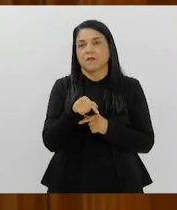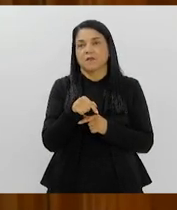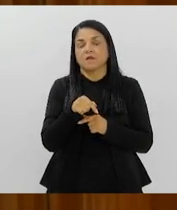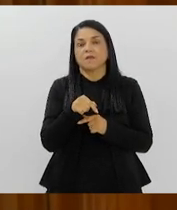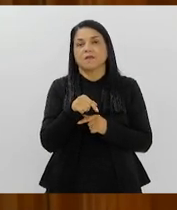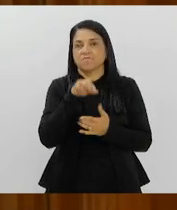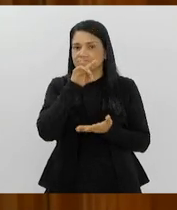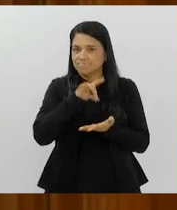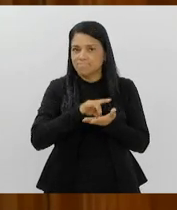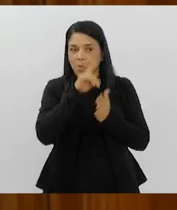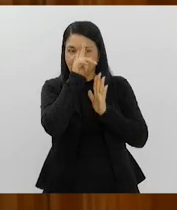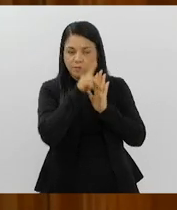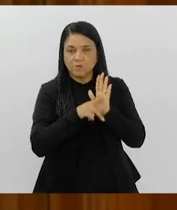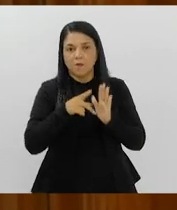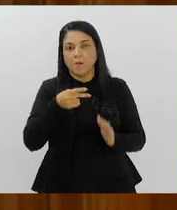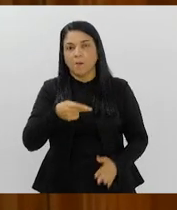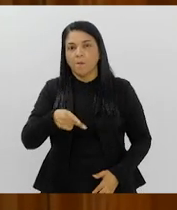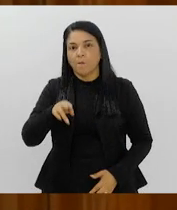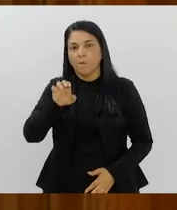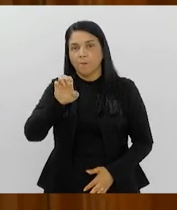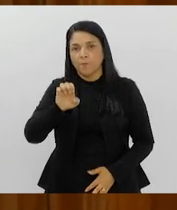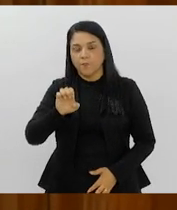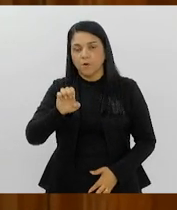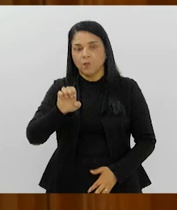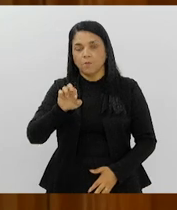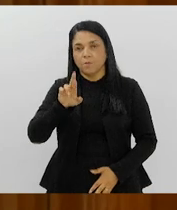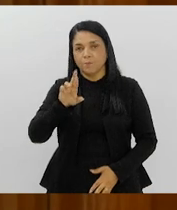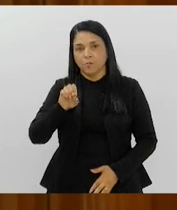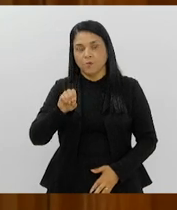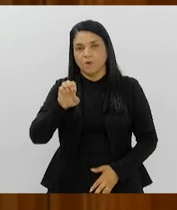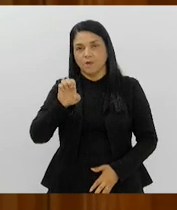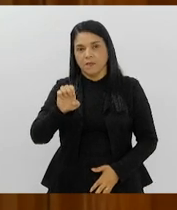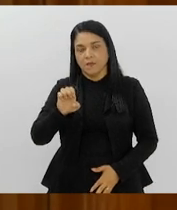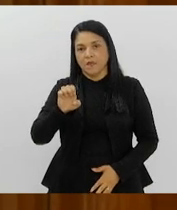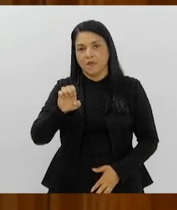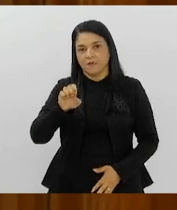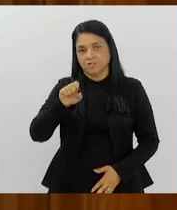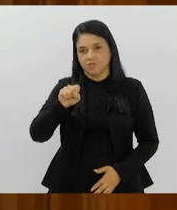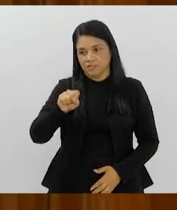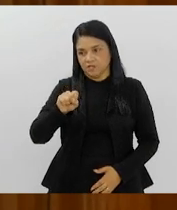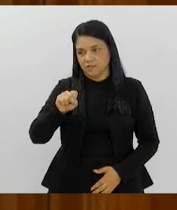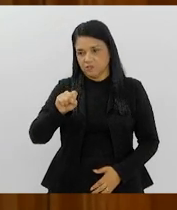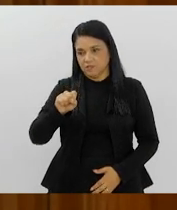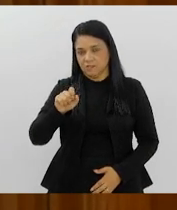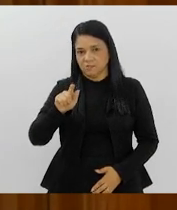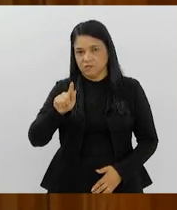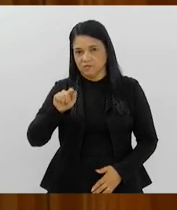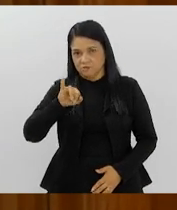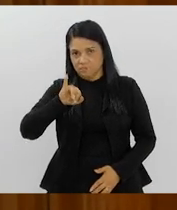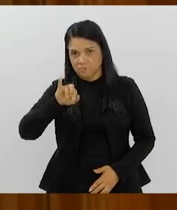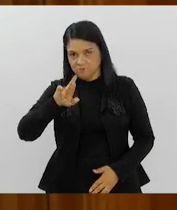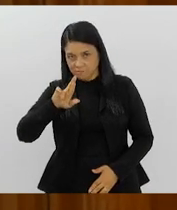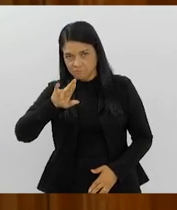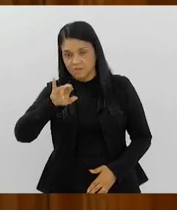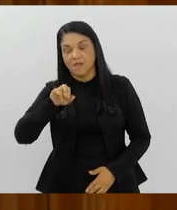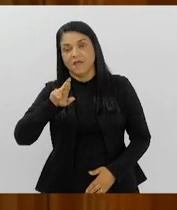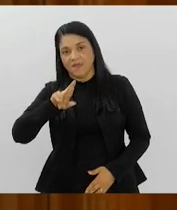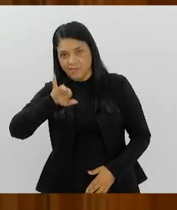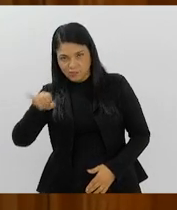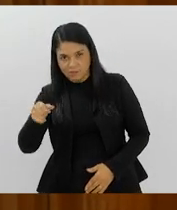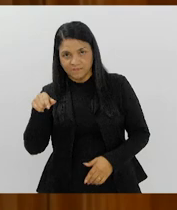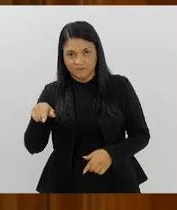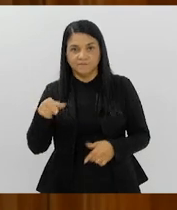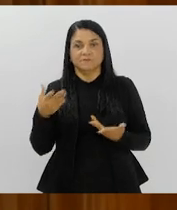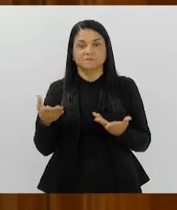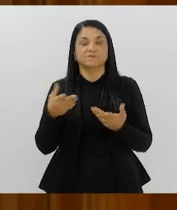que é o PROERD. A gente tem aqui o Tenente Coronel Pimenta, que é o coordenador do PROERD aqui no Rio de Janeiro. Esses policiais,